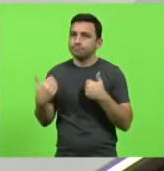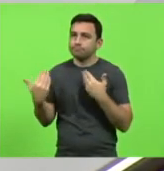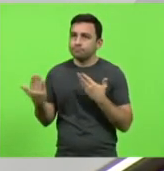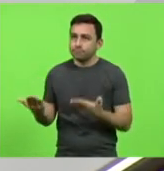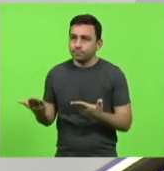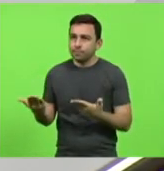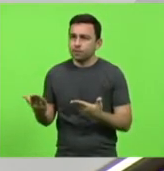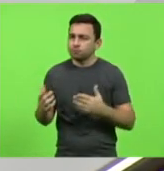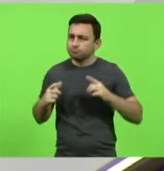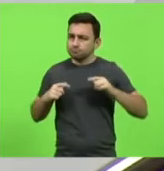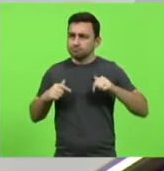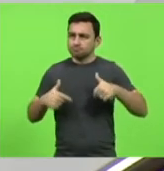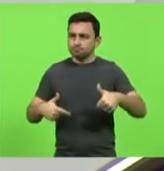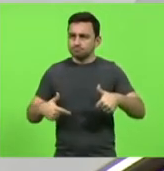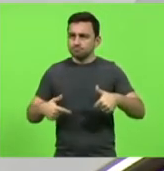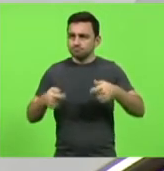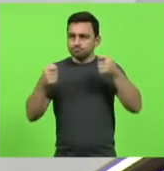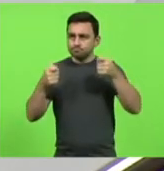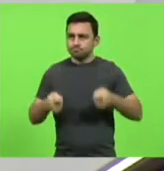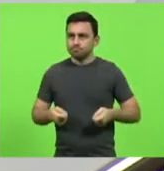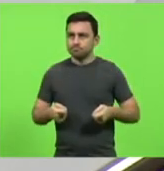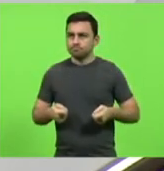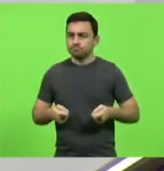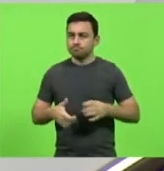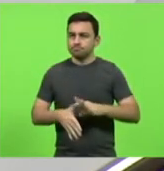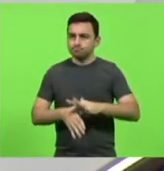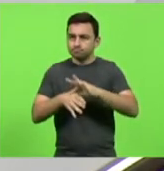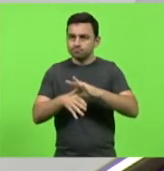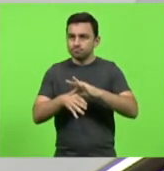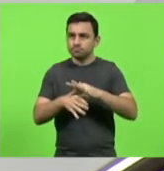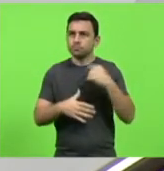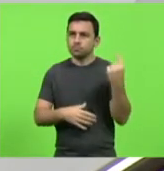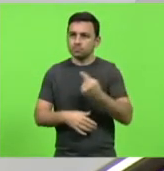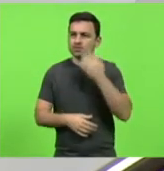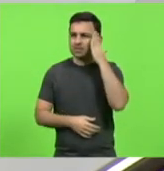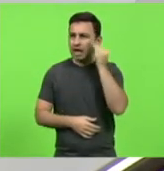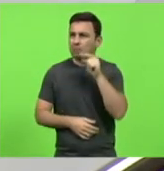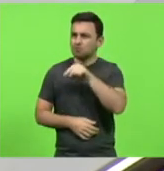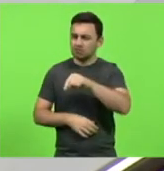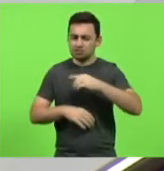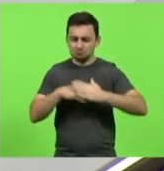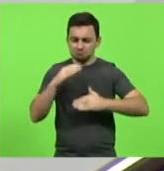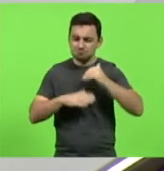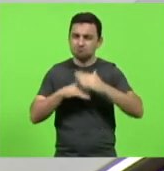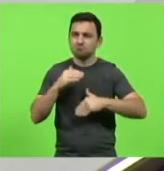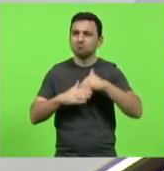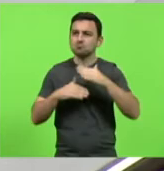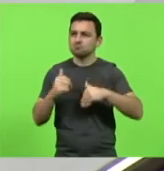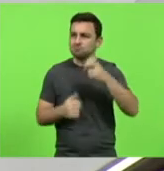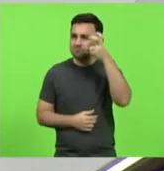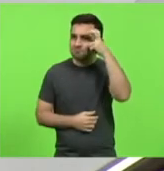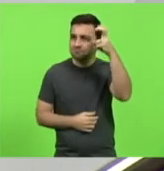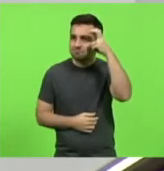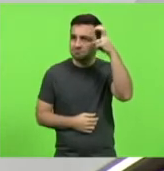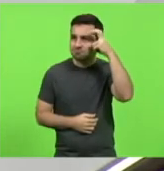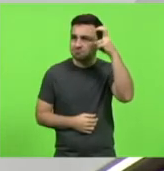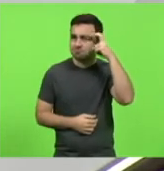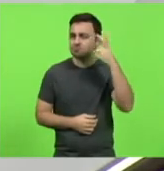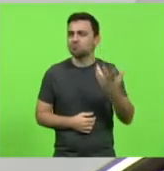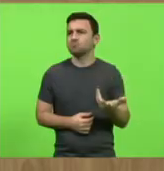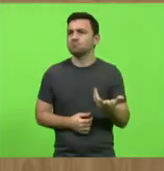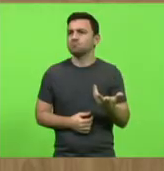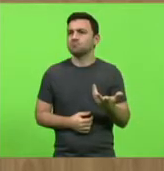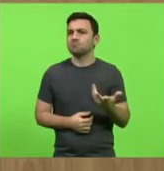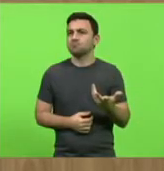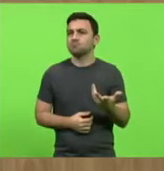pela postura de assumir essa liderança, e nós sabemos da sua qualificação, da sua inteligência, expertise. O que eu